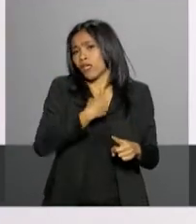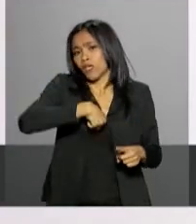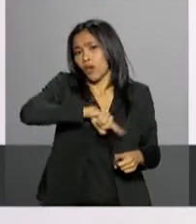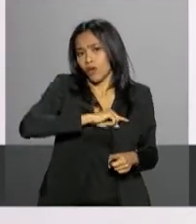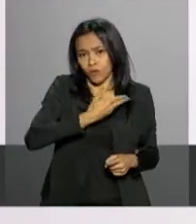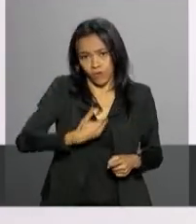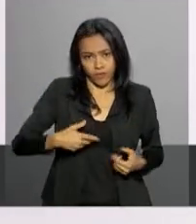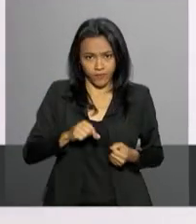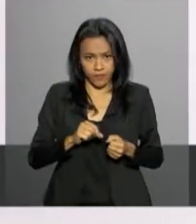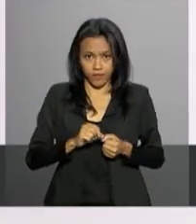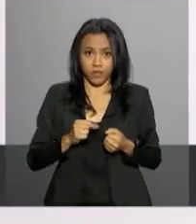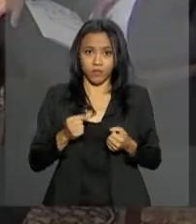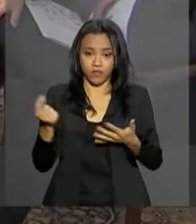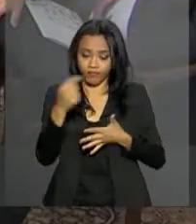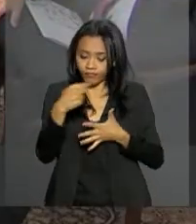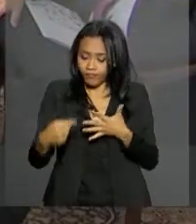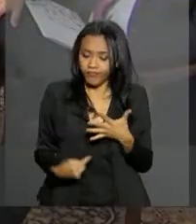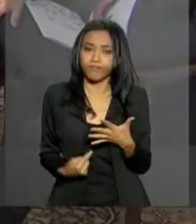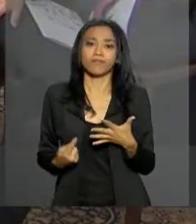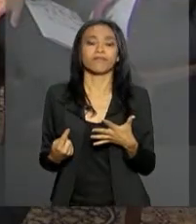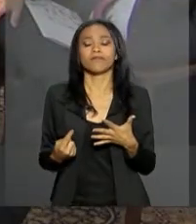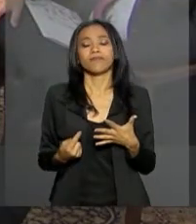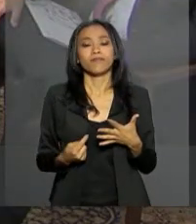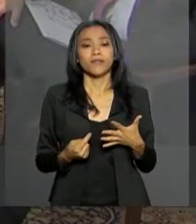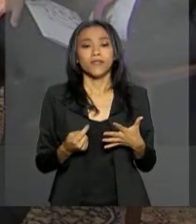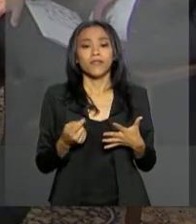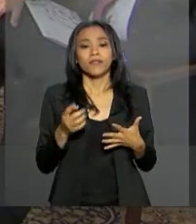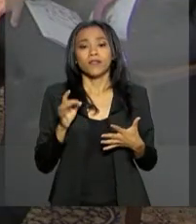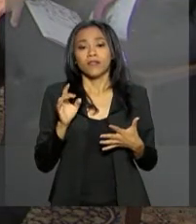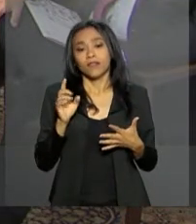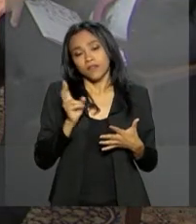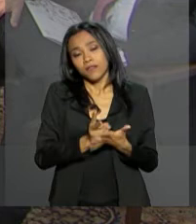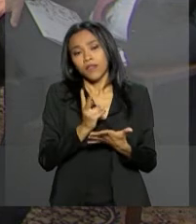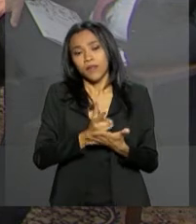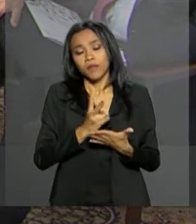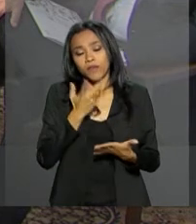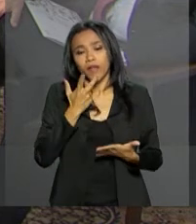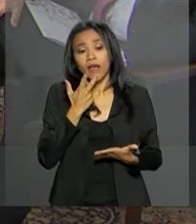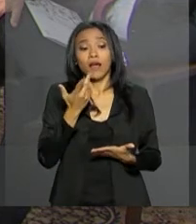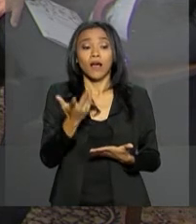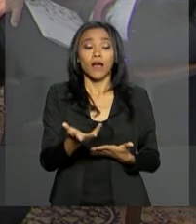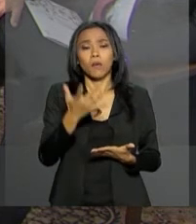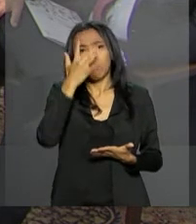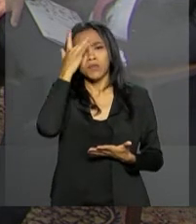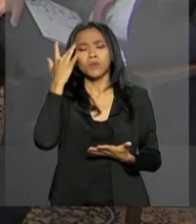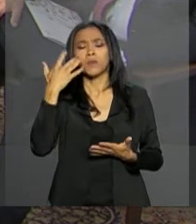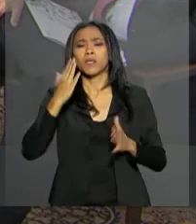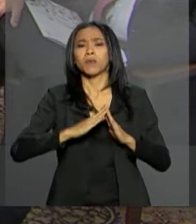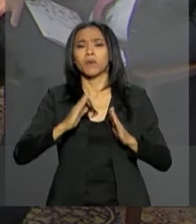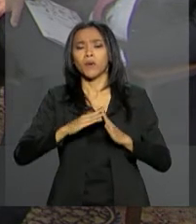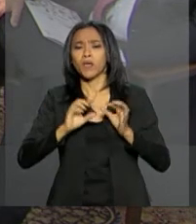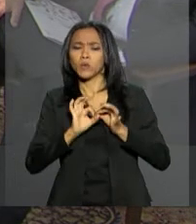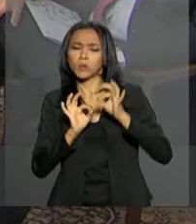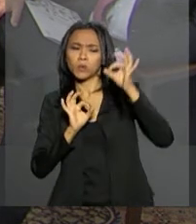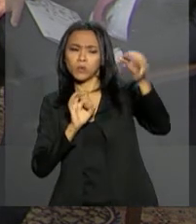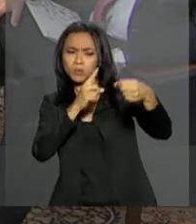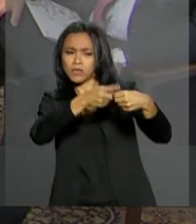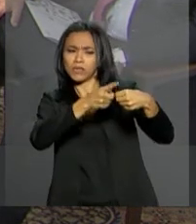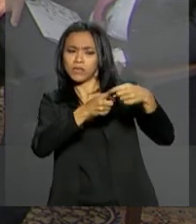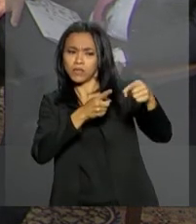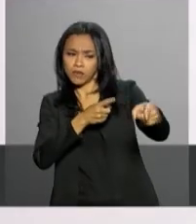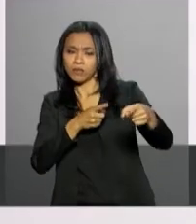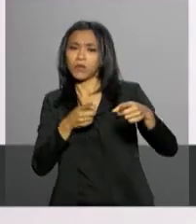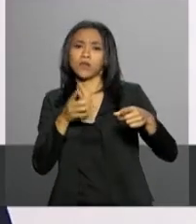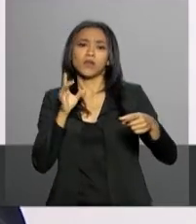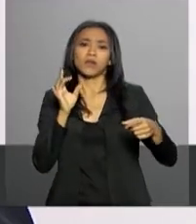ninguém pra não ficar nas prioridades sempre diz um cidadão mora no município é certa mas para